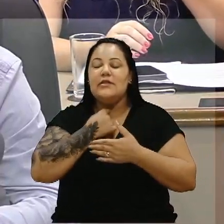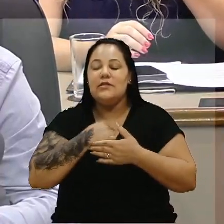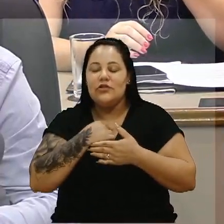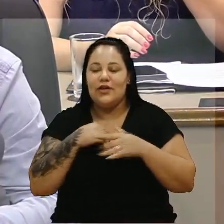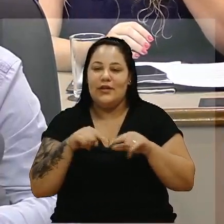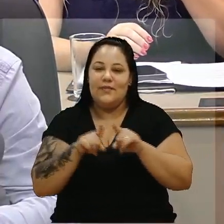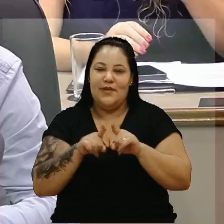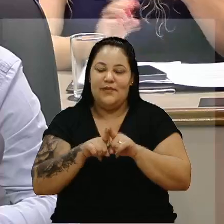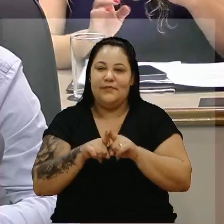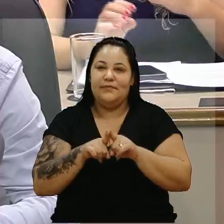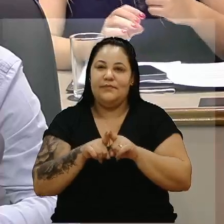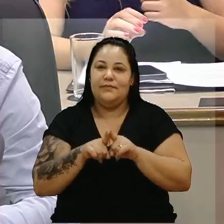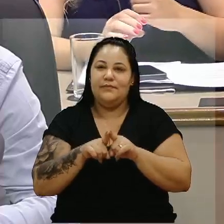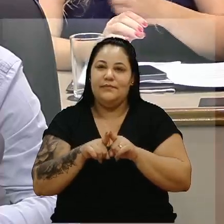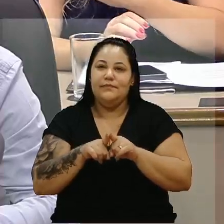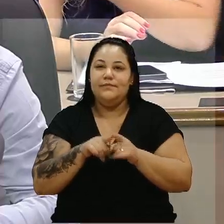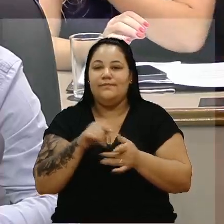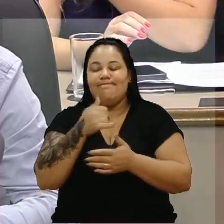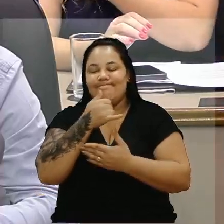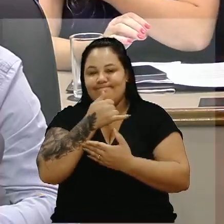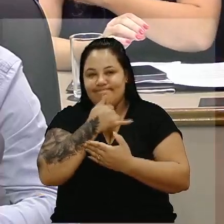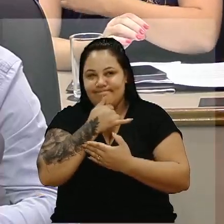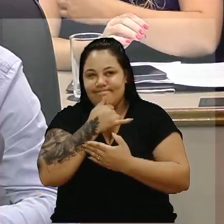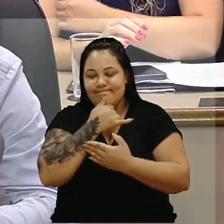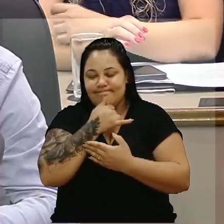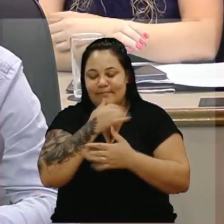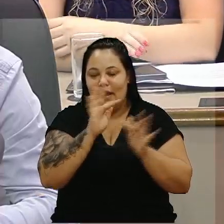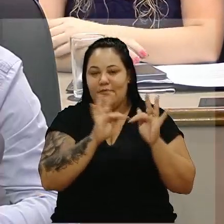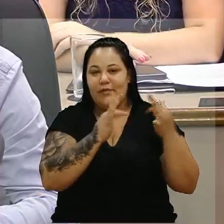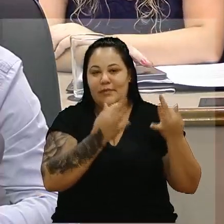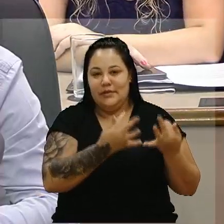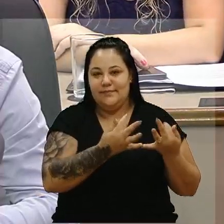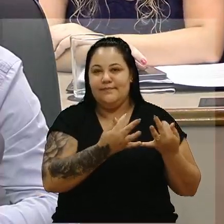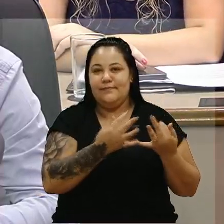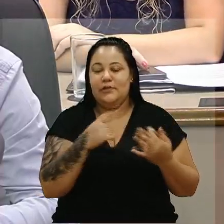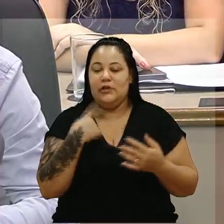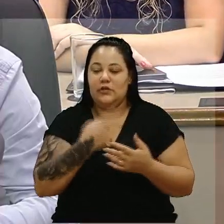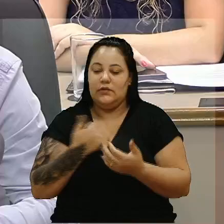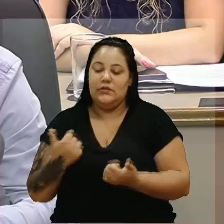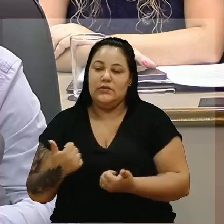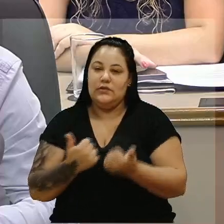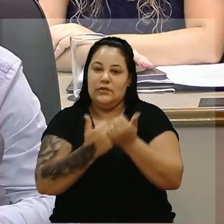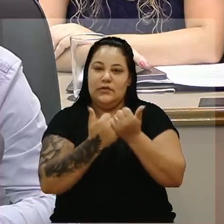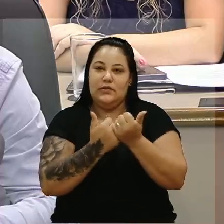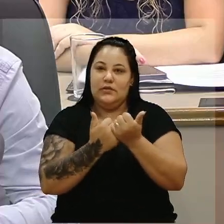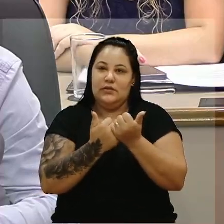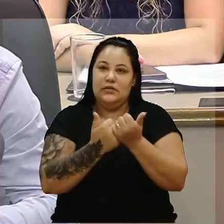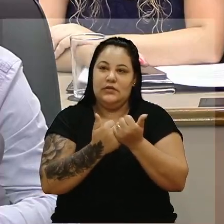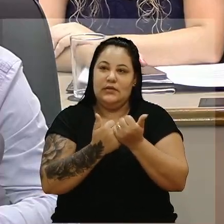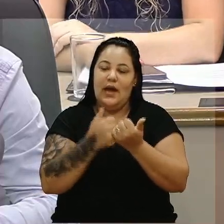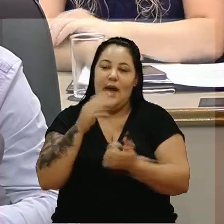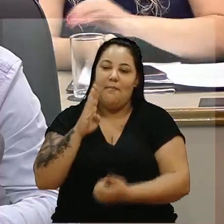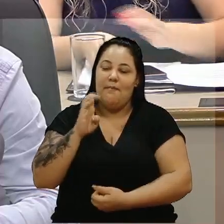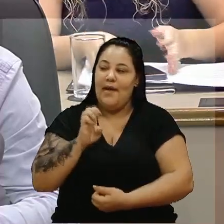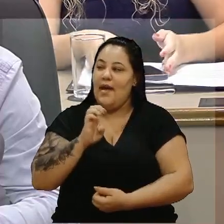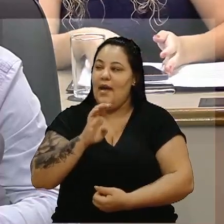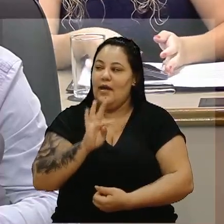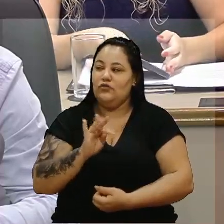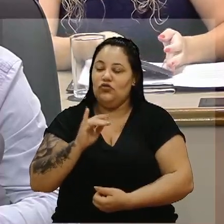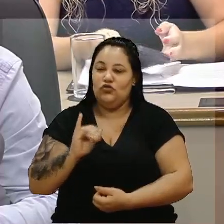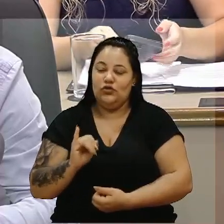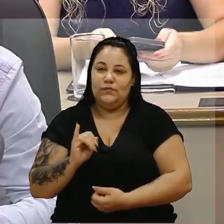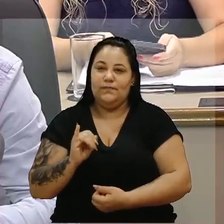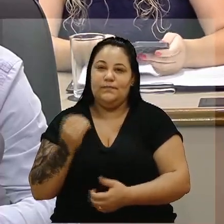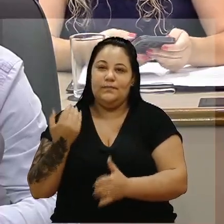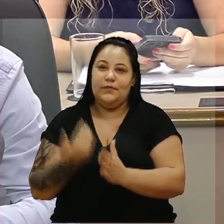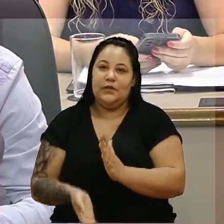voto de pesar, né, à família da nossa assessora, a dona Marisabeth, a dona Beth, né, a qual perdeu